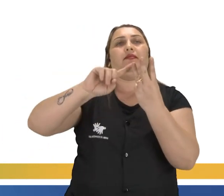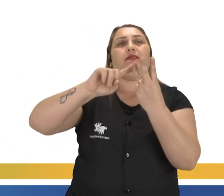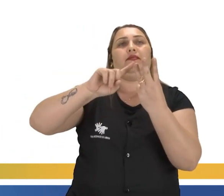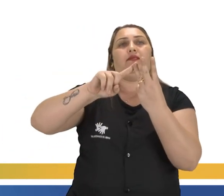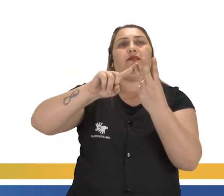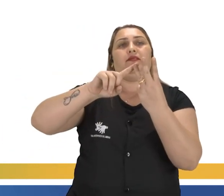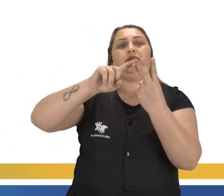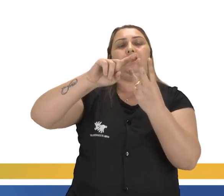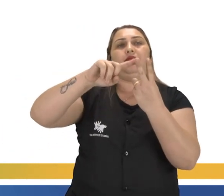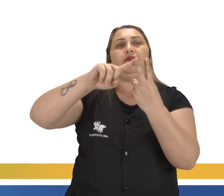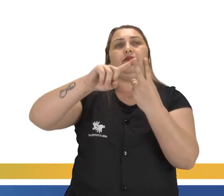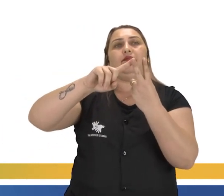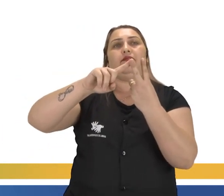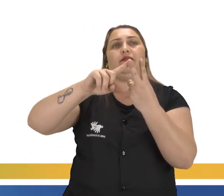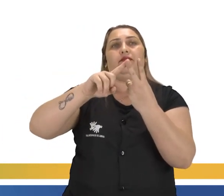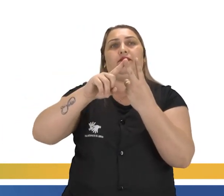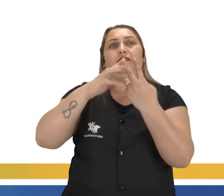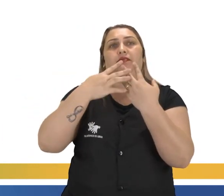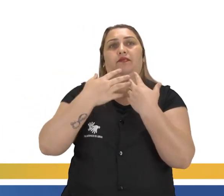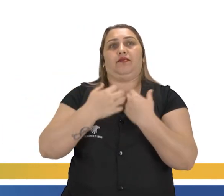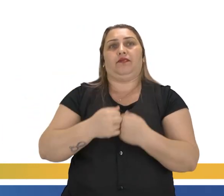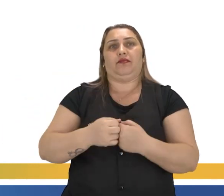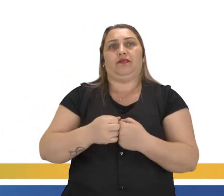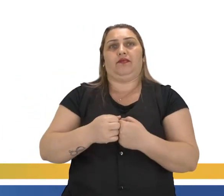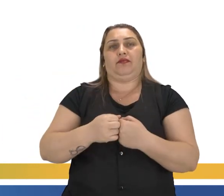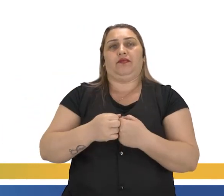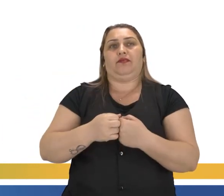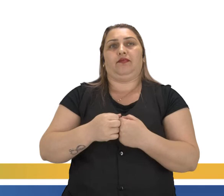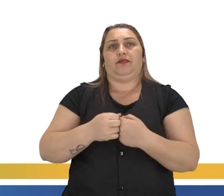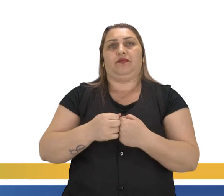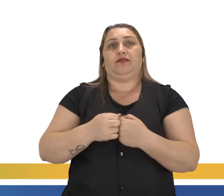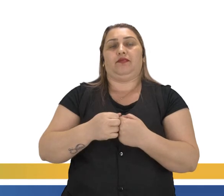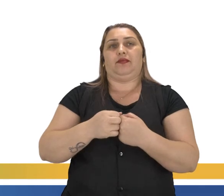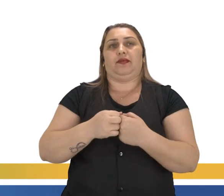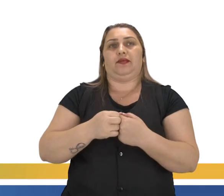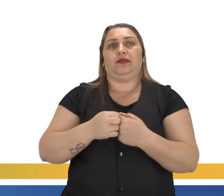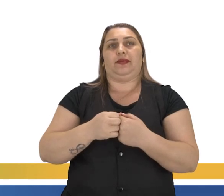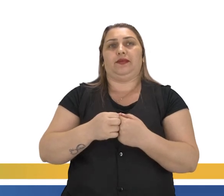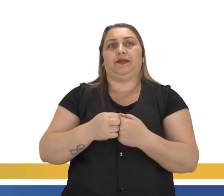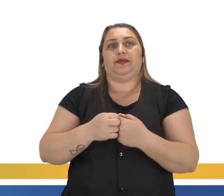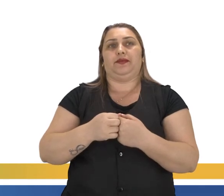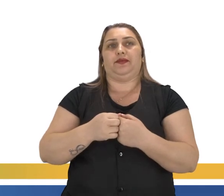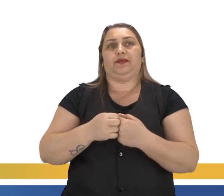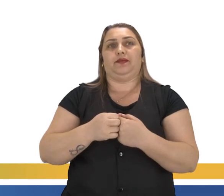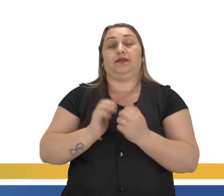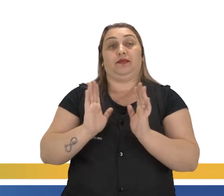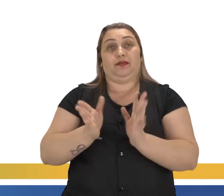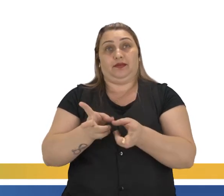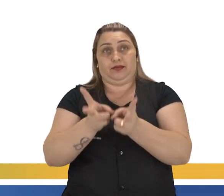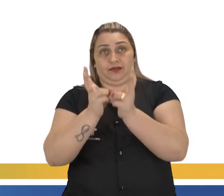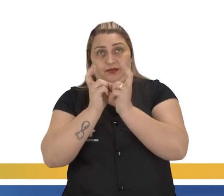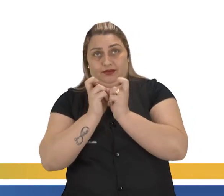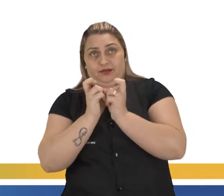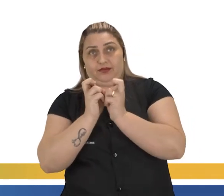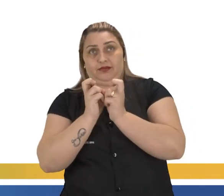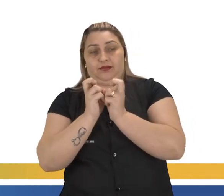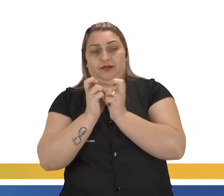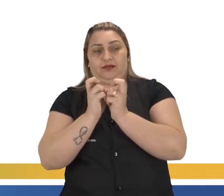de letra B tem o seguinte: recebi um elogio del professor. Já percebemos